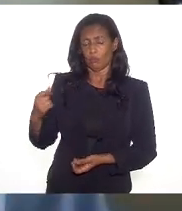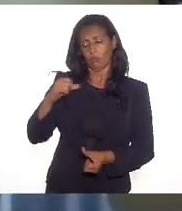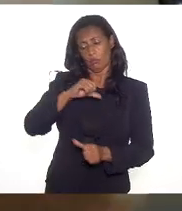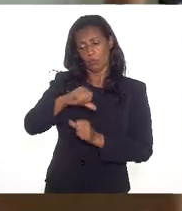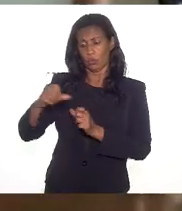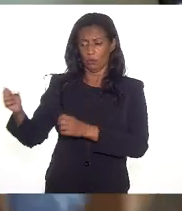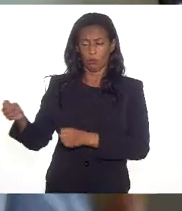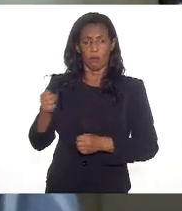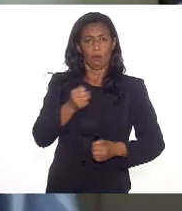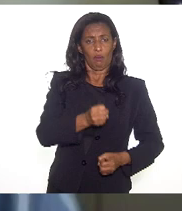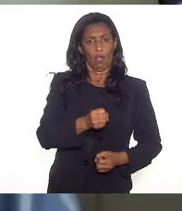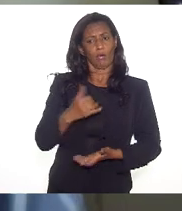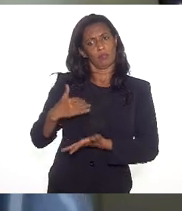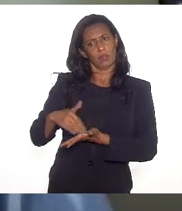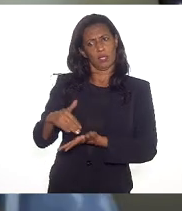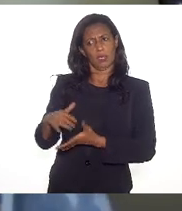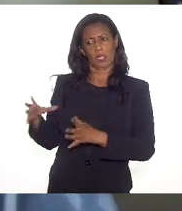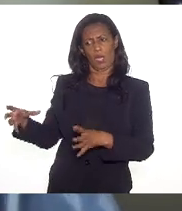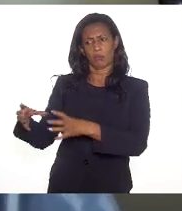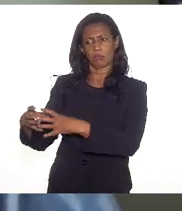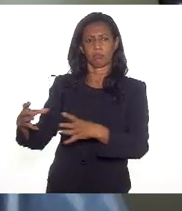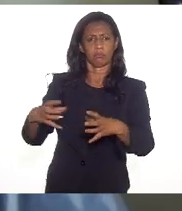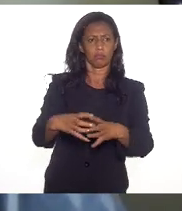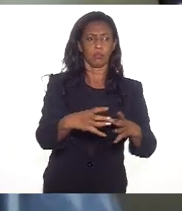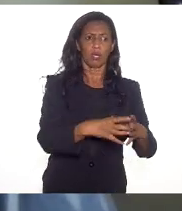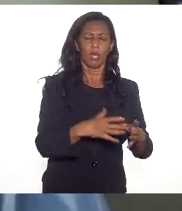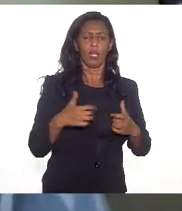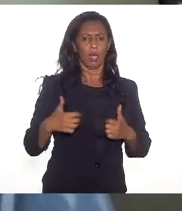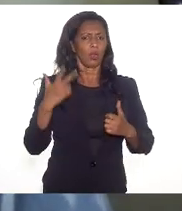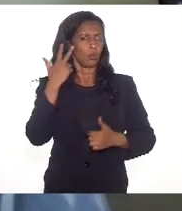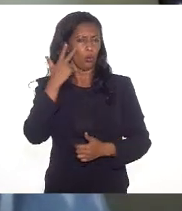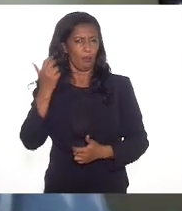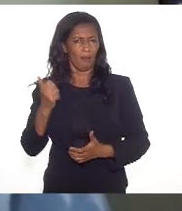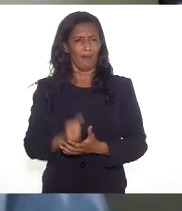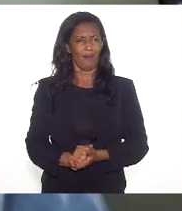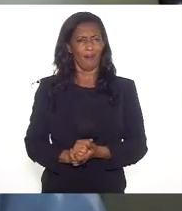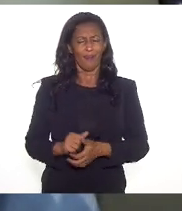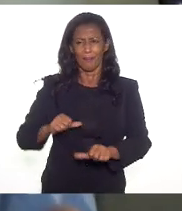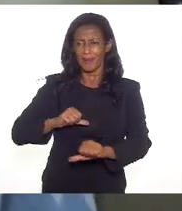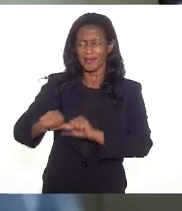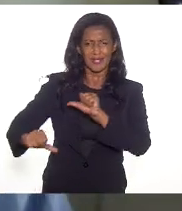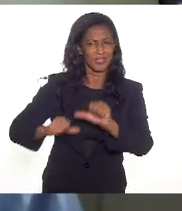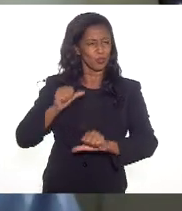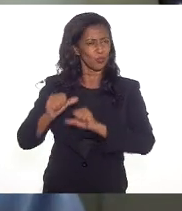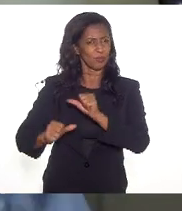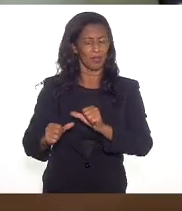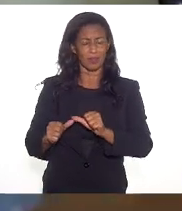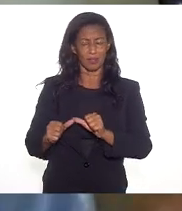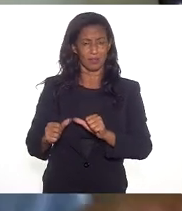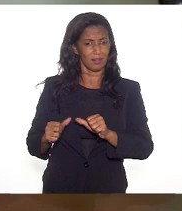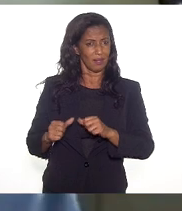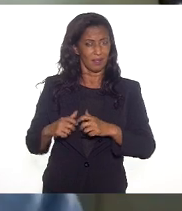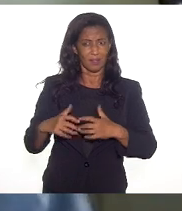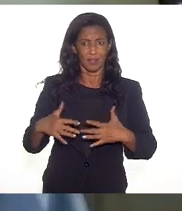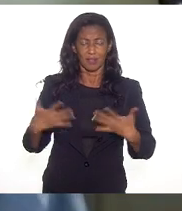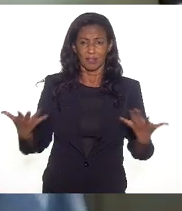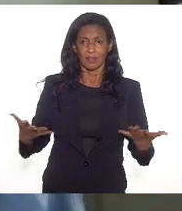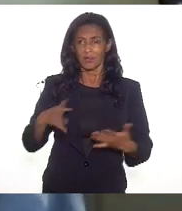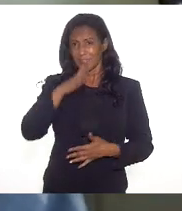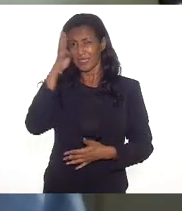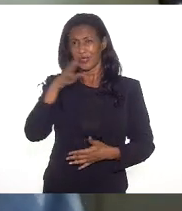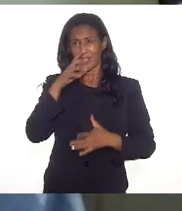tem uma forma. Mas as mudanças são muito, muito grandes. Eu li no jornal, por